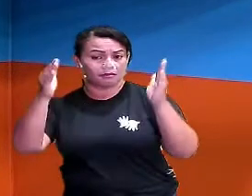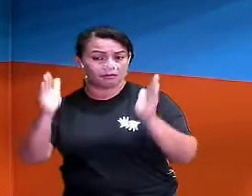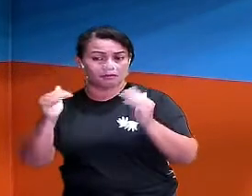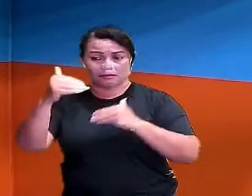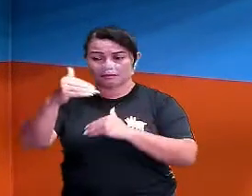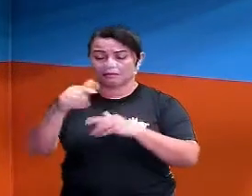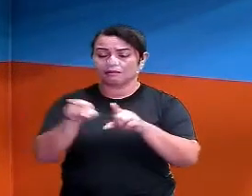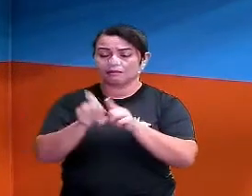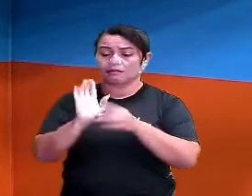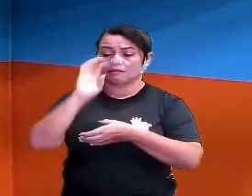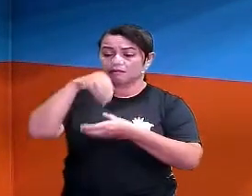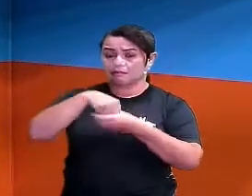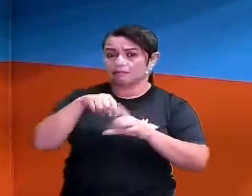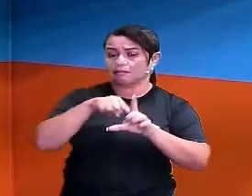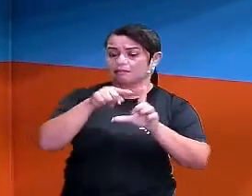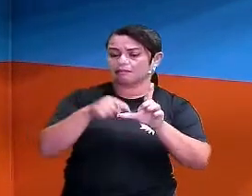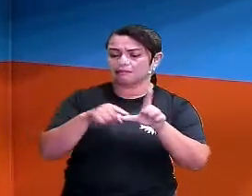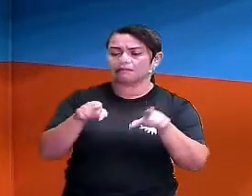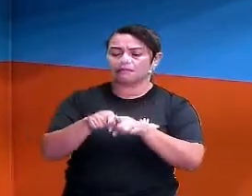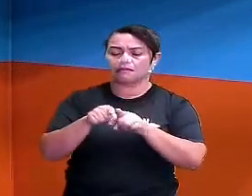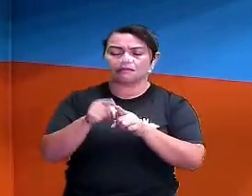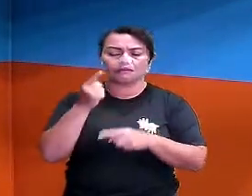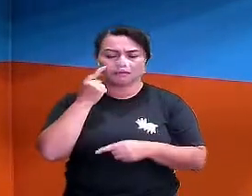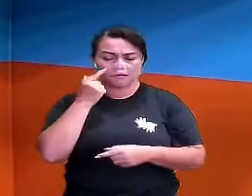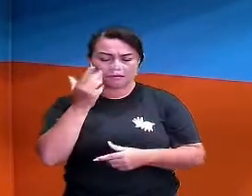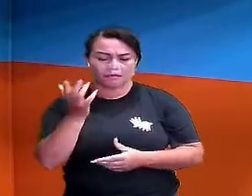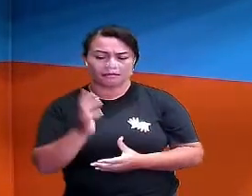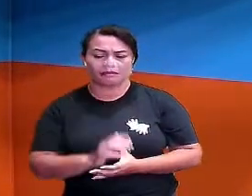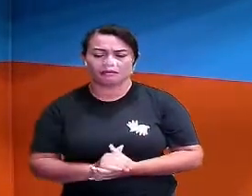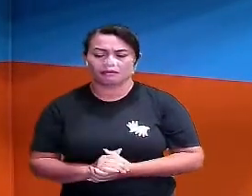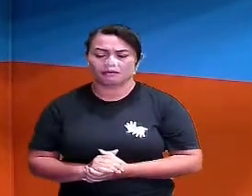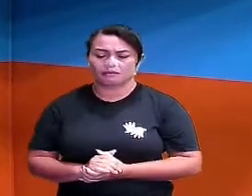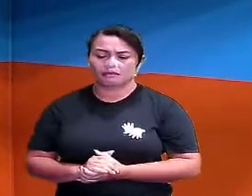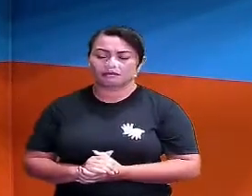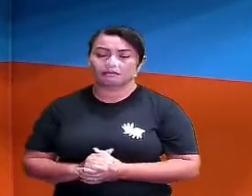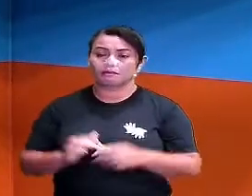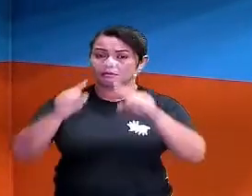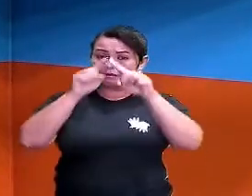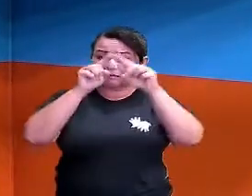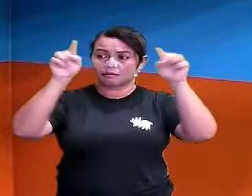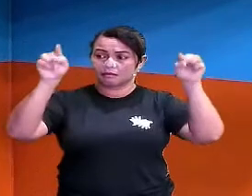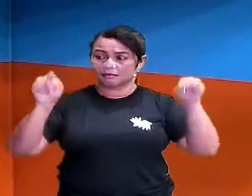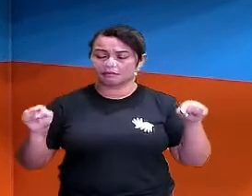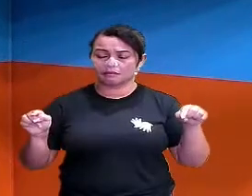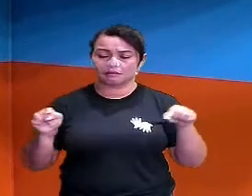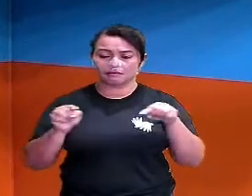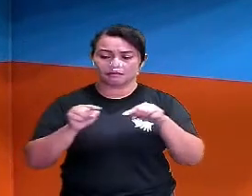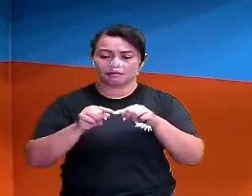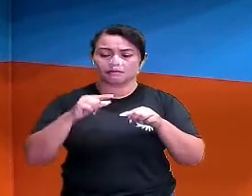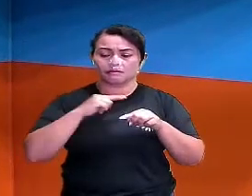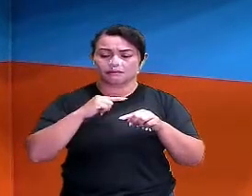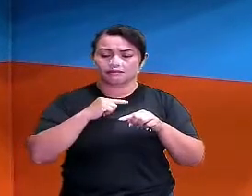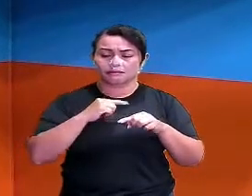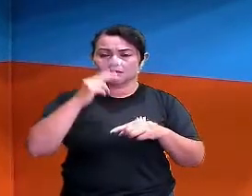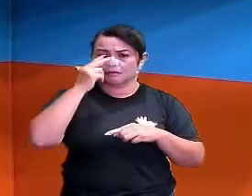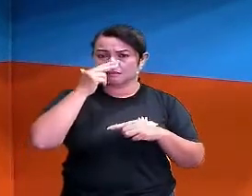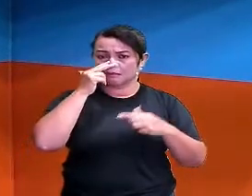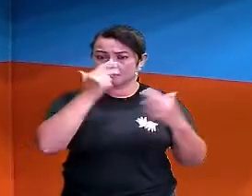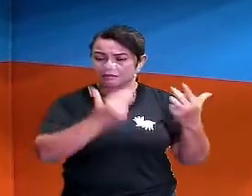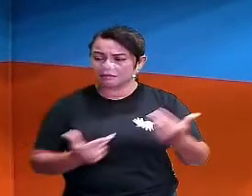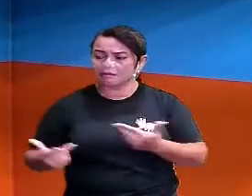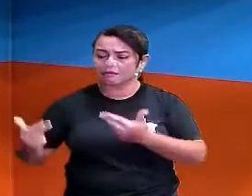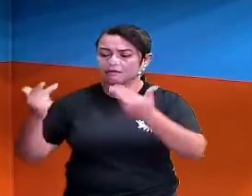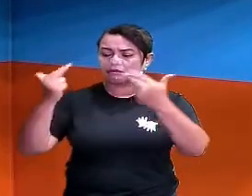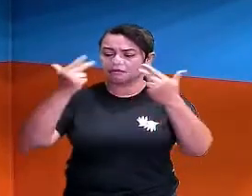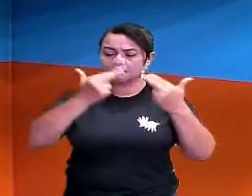3 figuras aqui e a gente vai entender isso aqui. Olha a representação do retângulo. O retângulo ele tem as mesmas